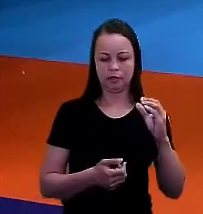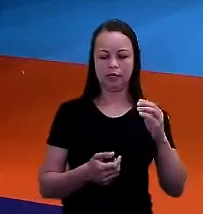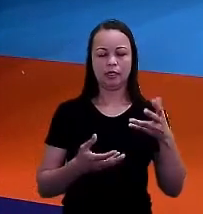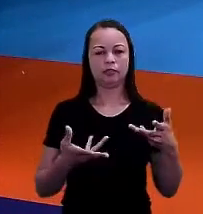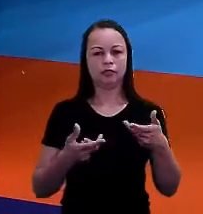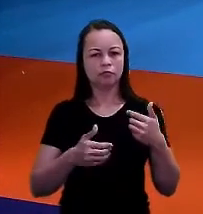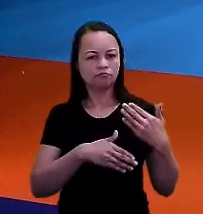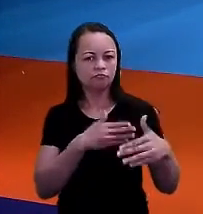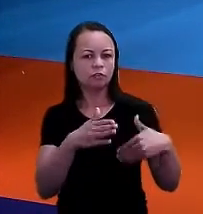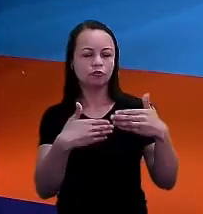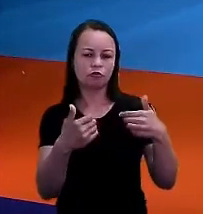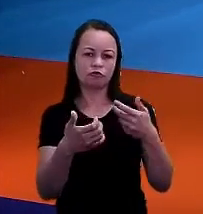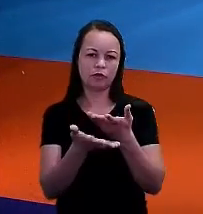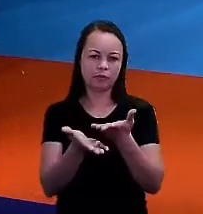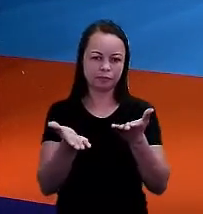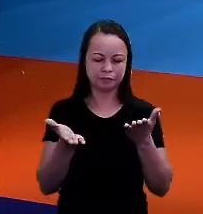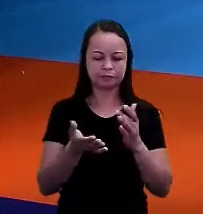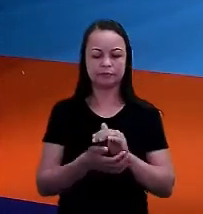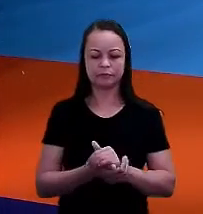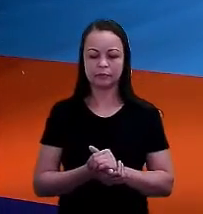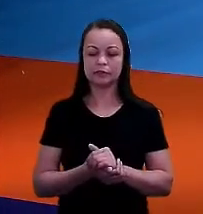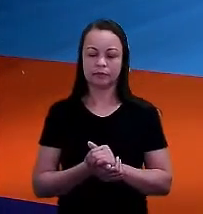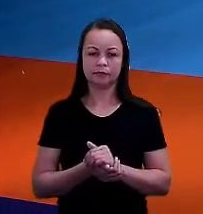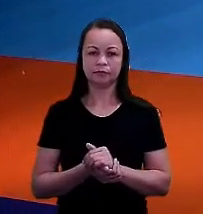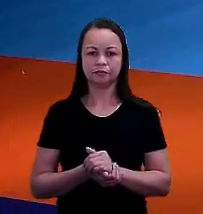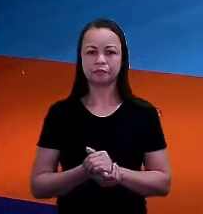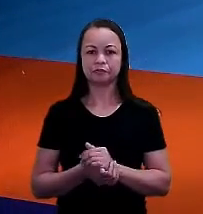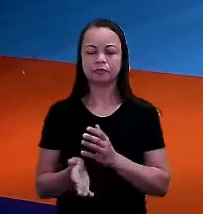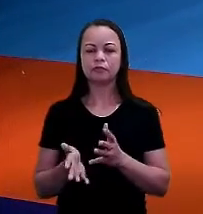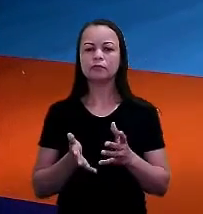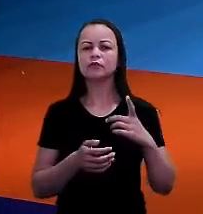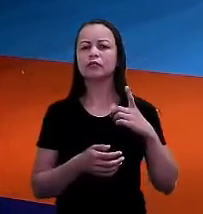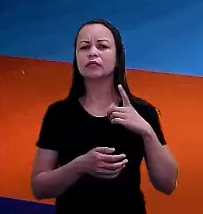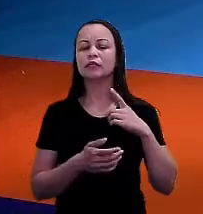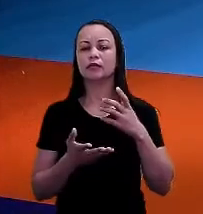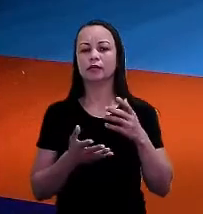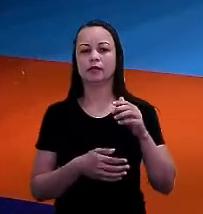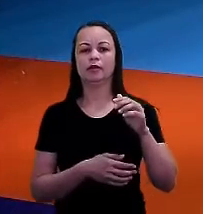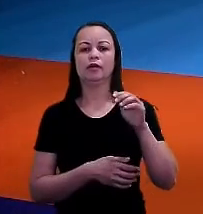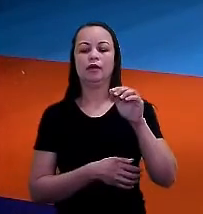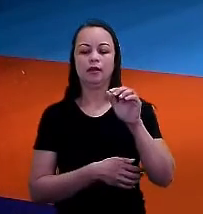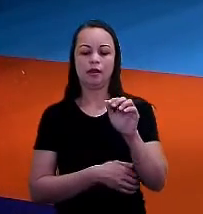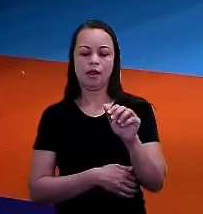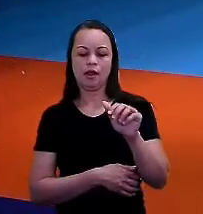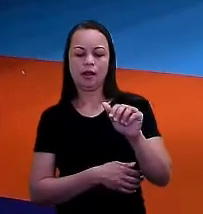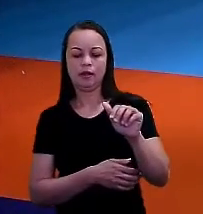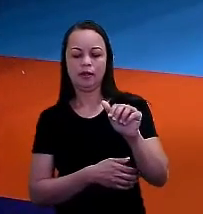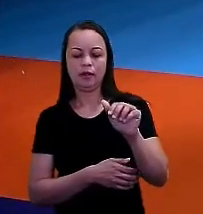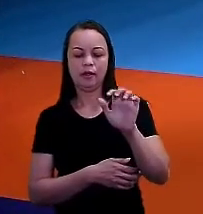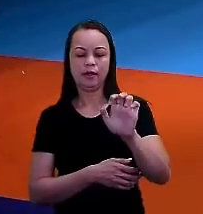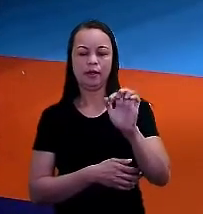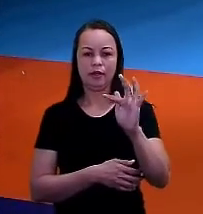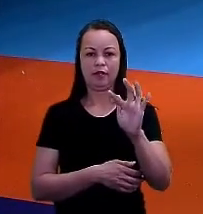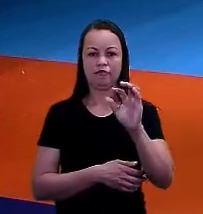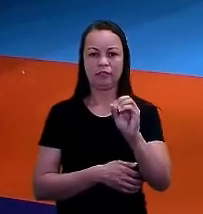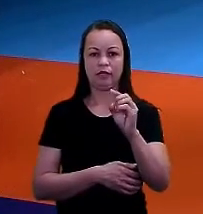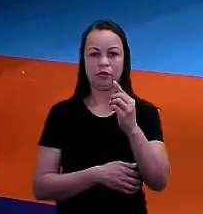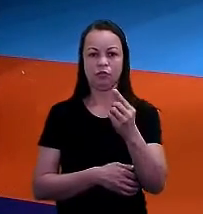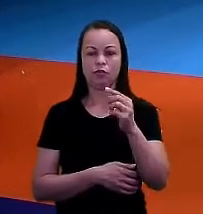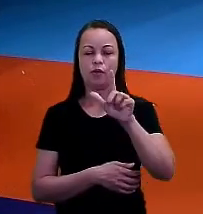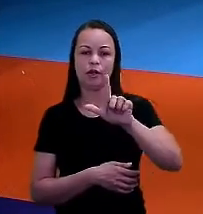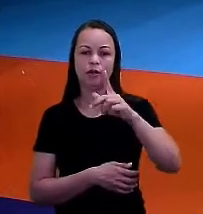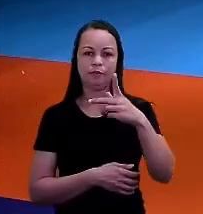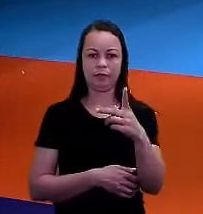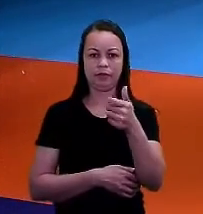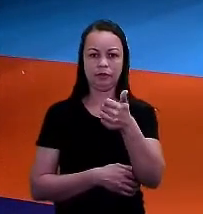vamos explorar essas habilidades da Base Nacional Comum Curricular, que é a EF 01LP